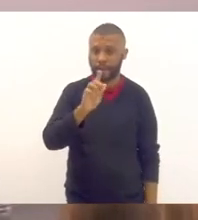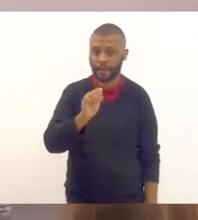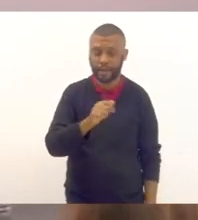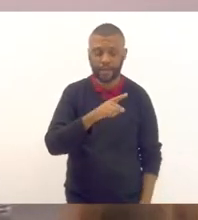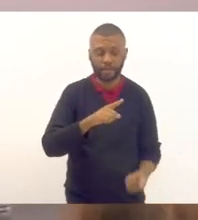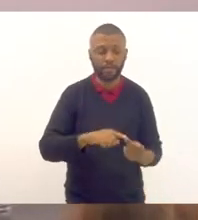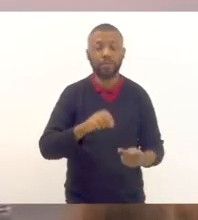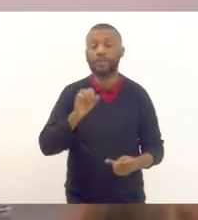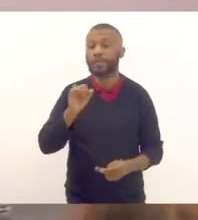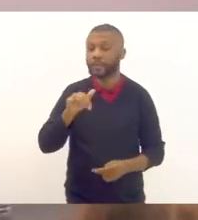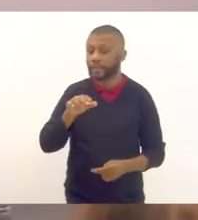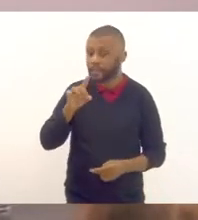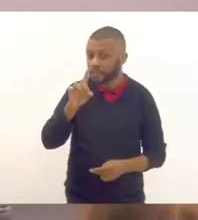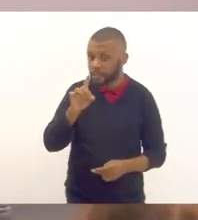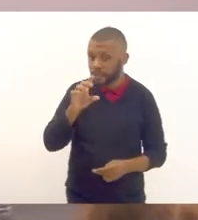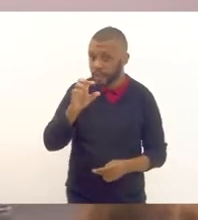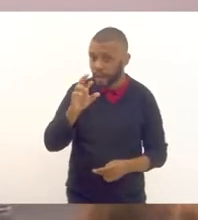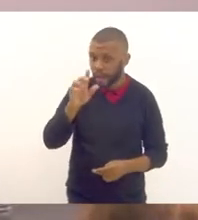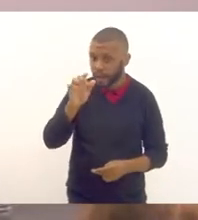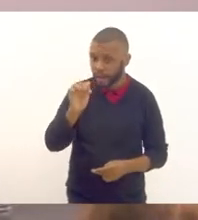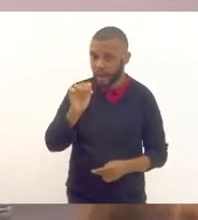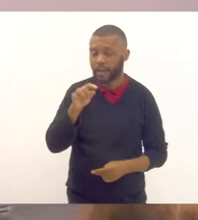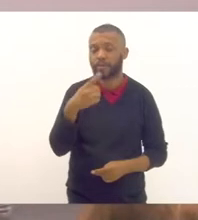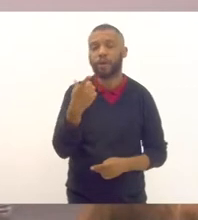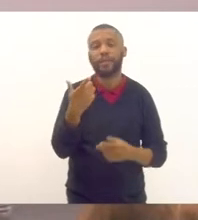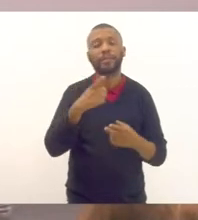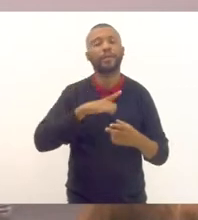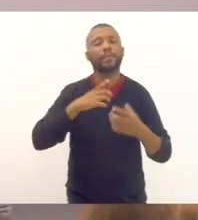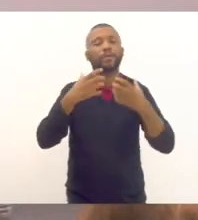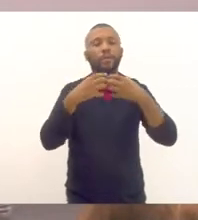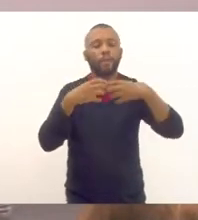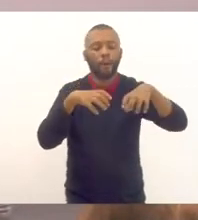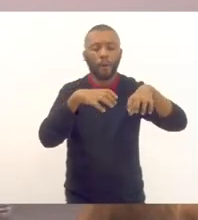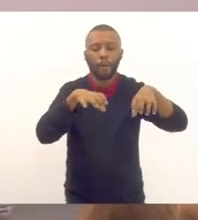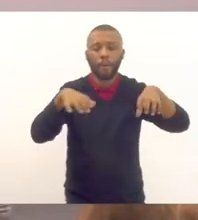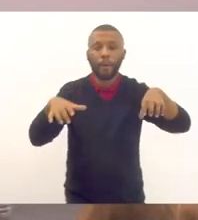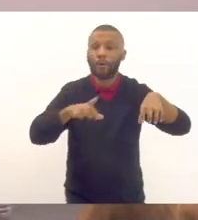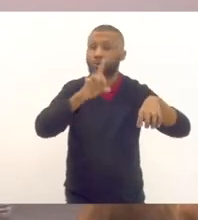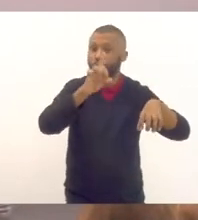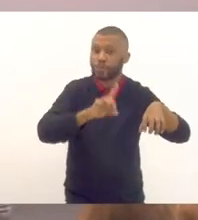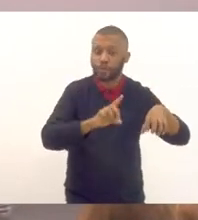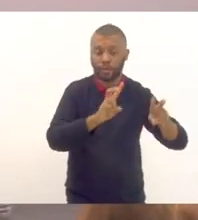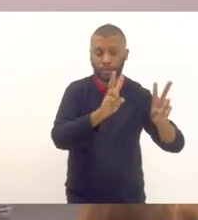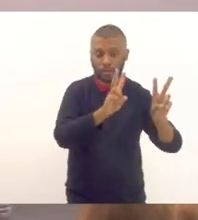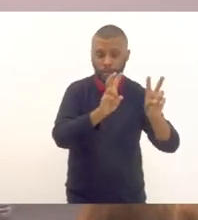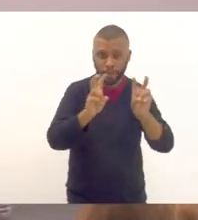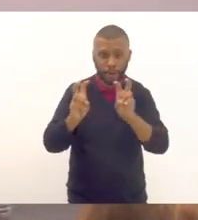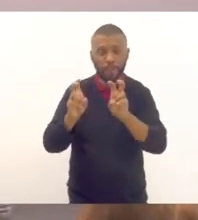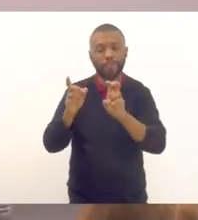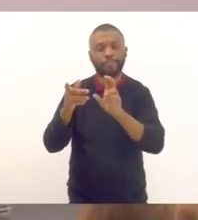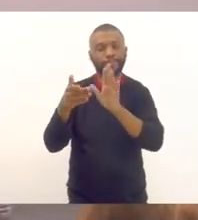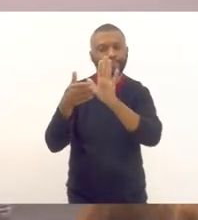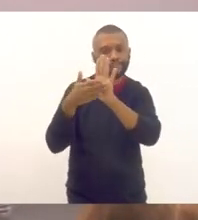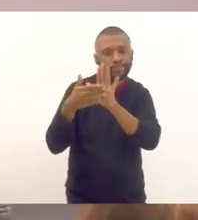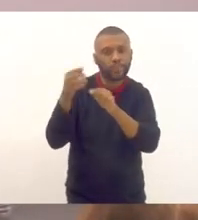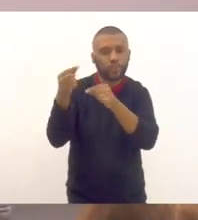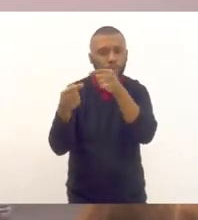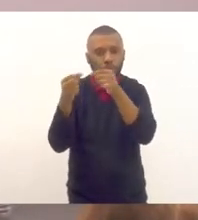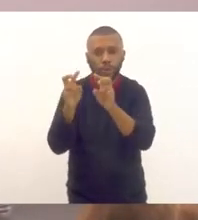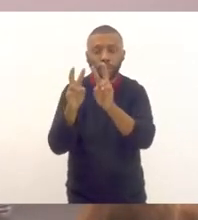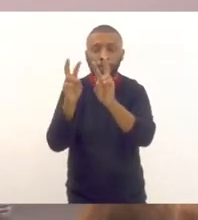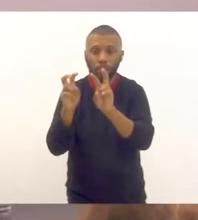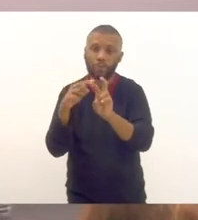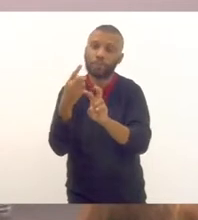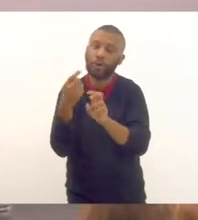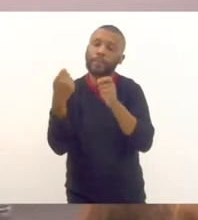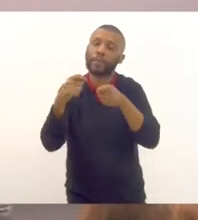essas diretorias tratam de pautas específicas, né? Porque o tempo é escasso e a gente ainda precisa trabalhar também para levar o pão para